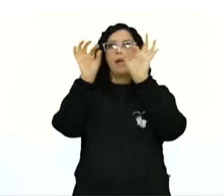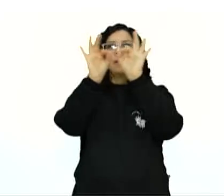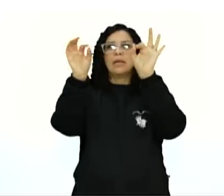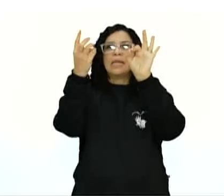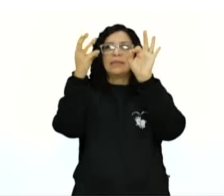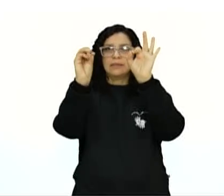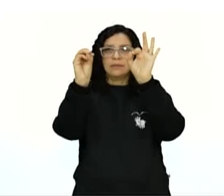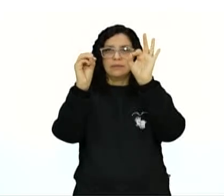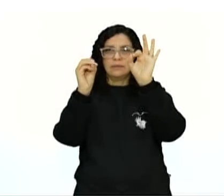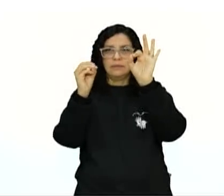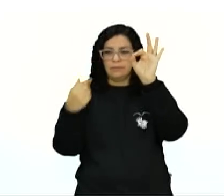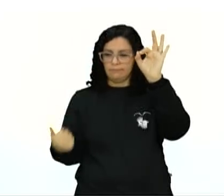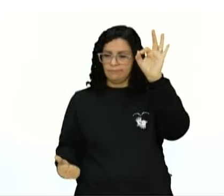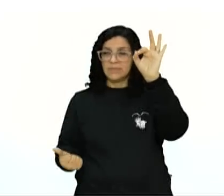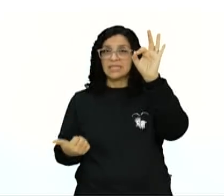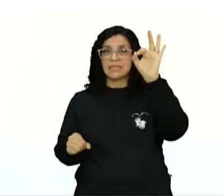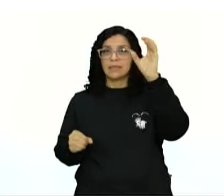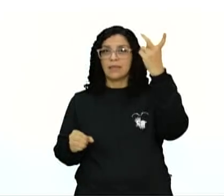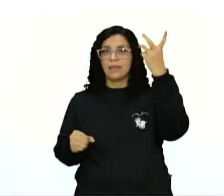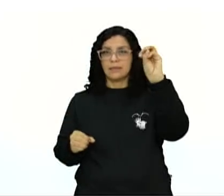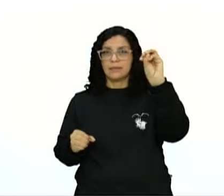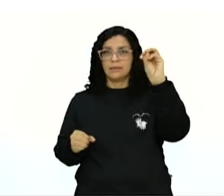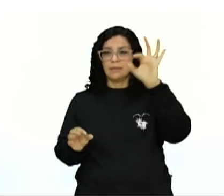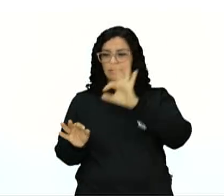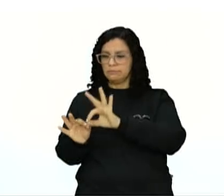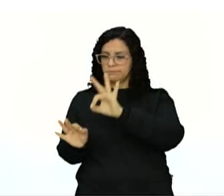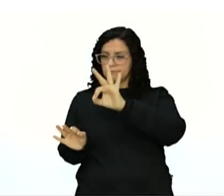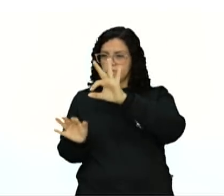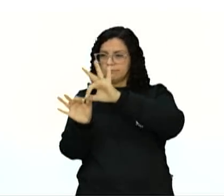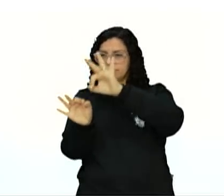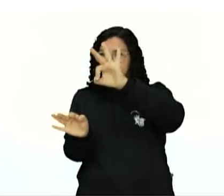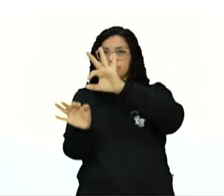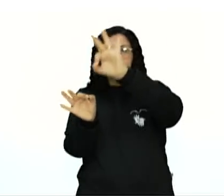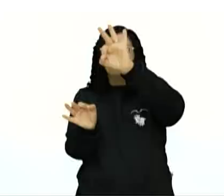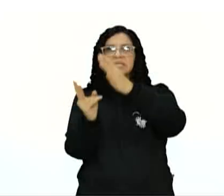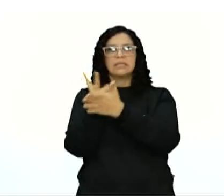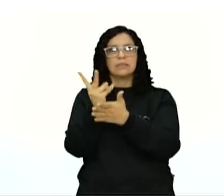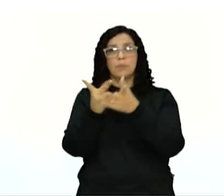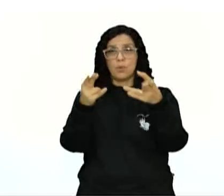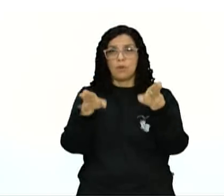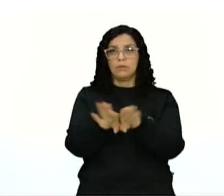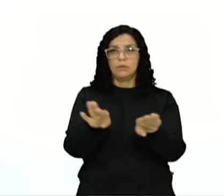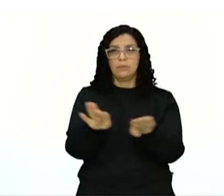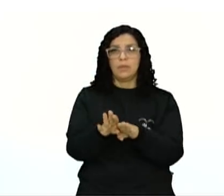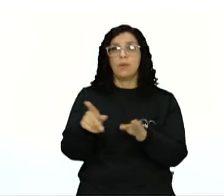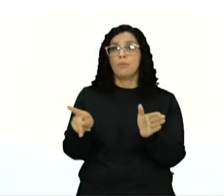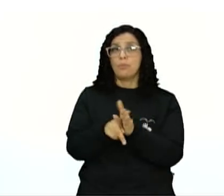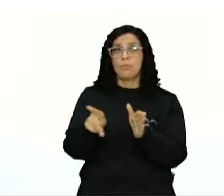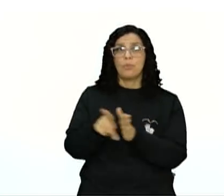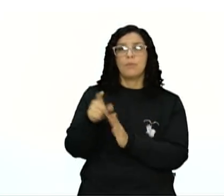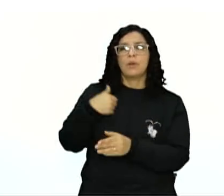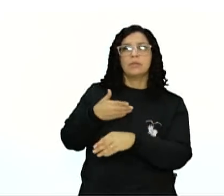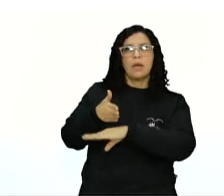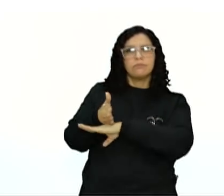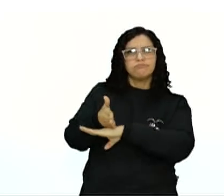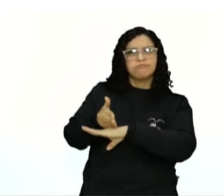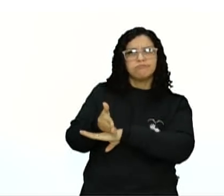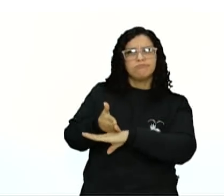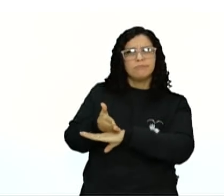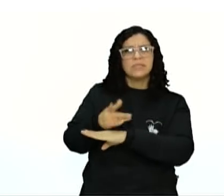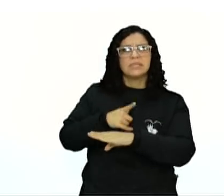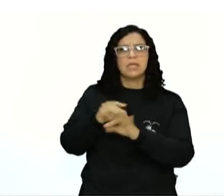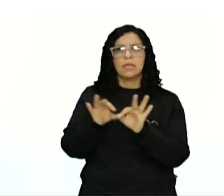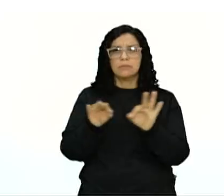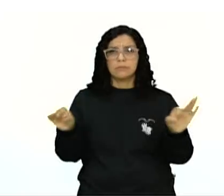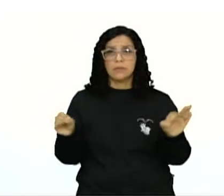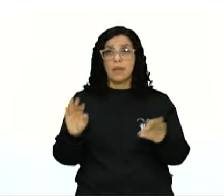tem 30 centímetros. E eles estão sempre à mesma distância, um do outro. Os degraus serão obtidos cortando-se uma peça